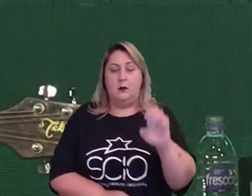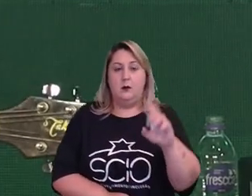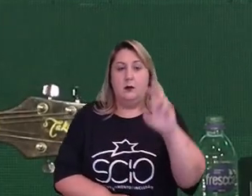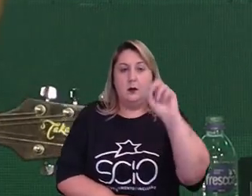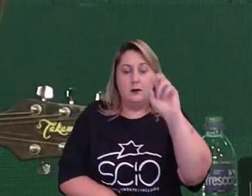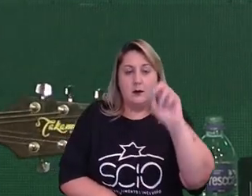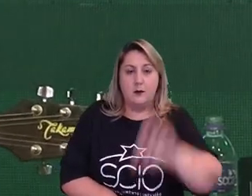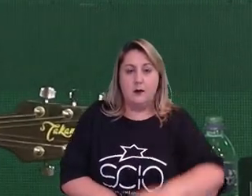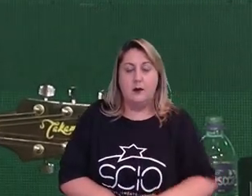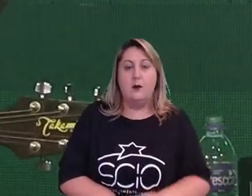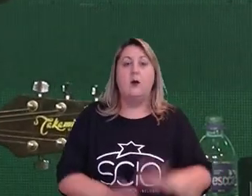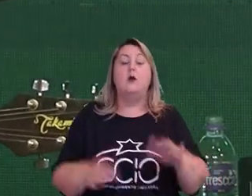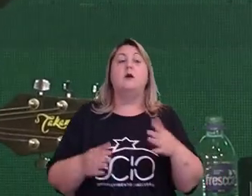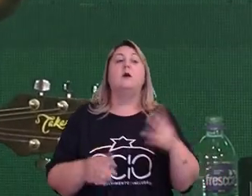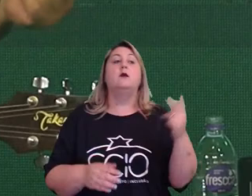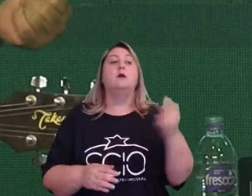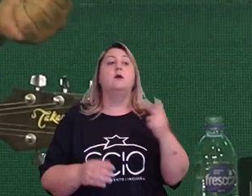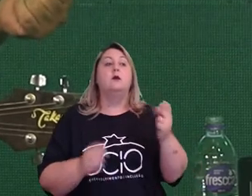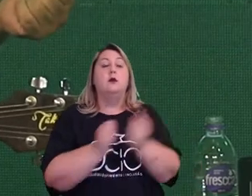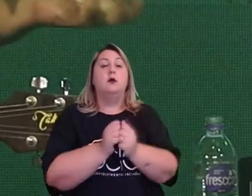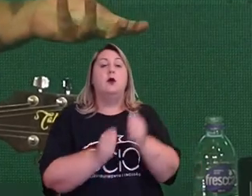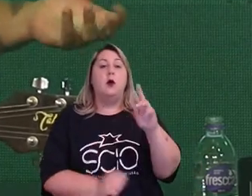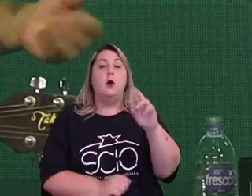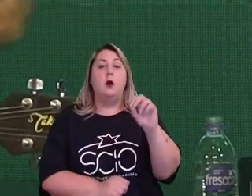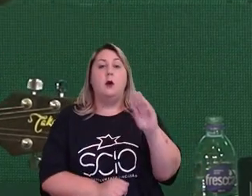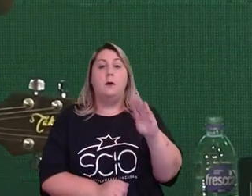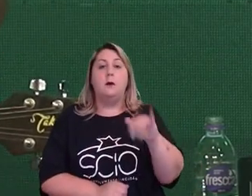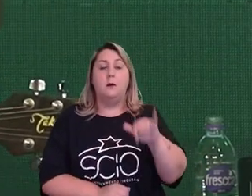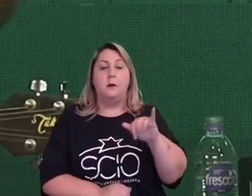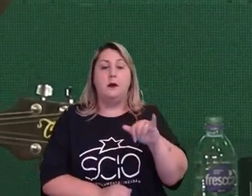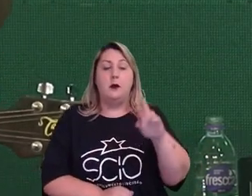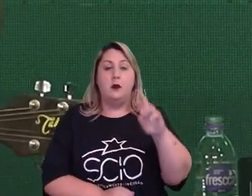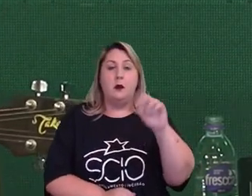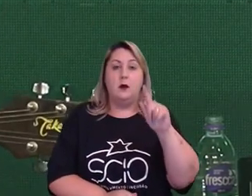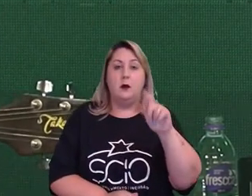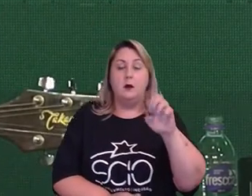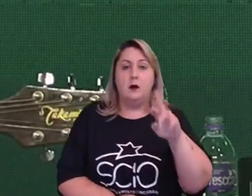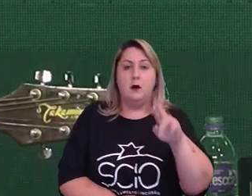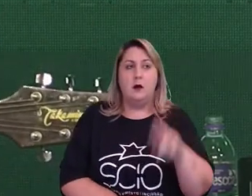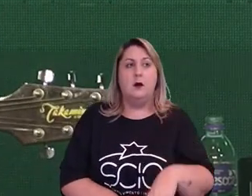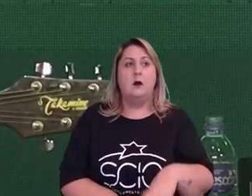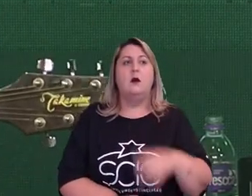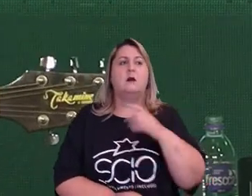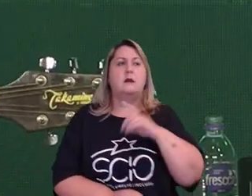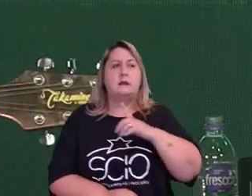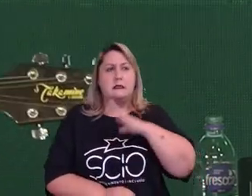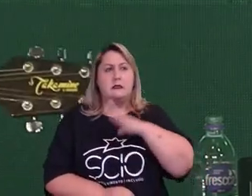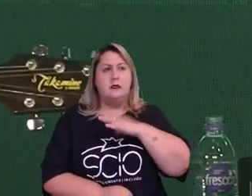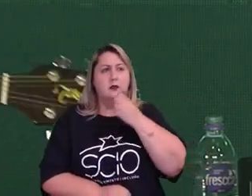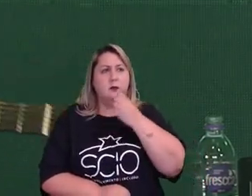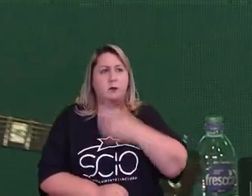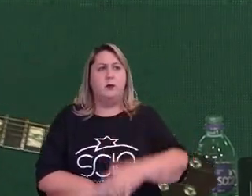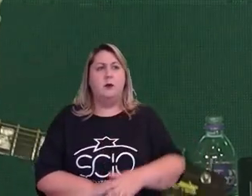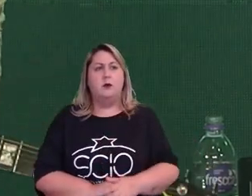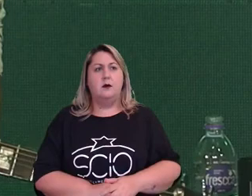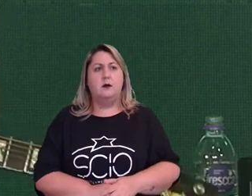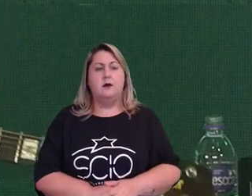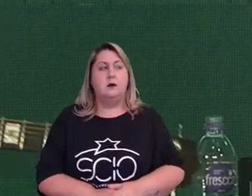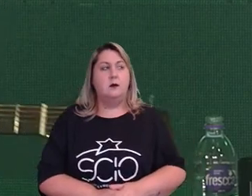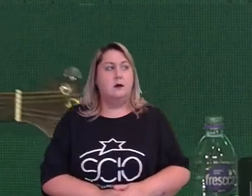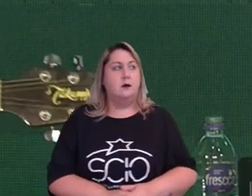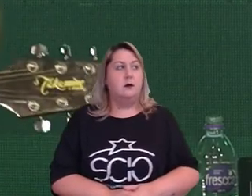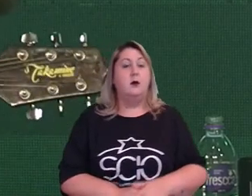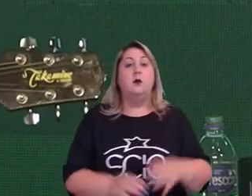de Tumbiara, quando eu fazia parte da dupla Rob Roger, né? Tivemos muito em Tumbiara, cidade boa demais. E a galera deve